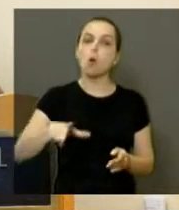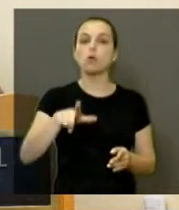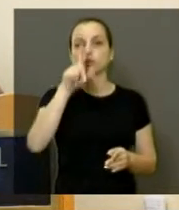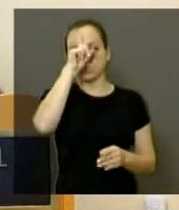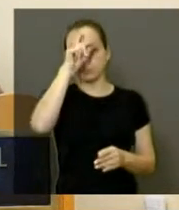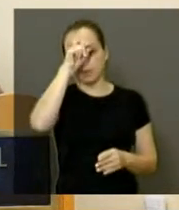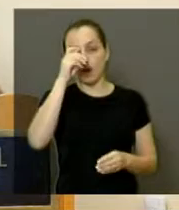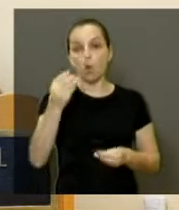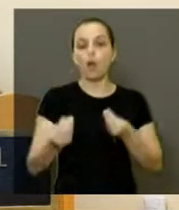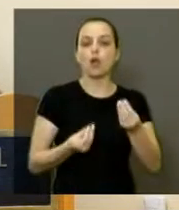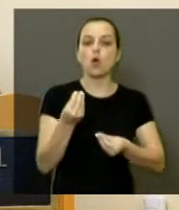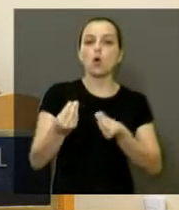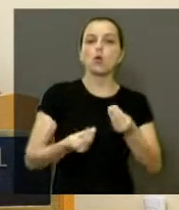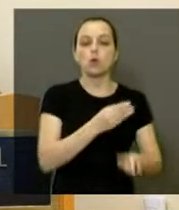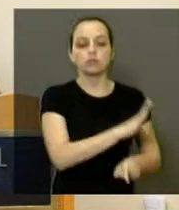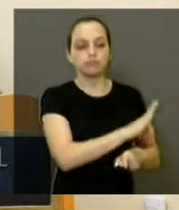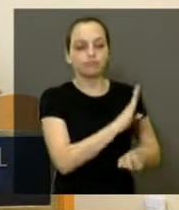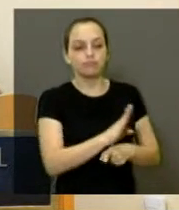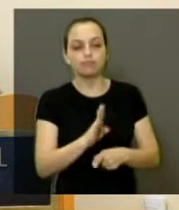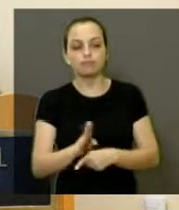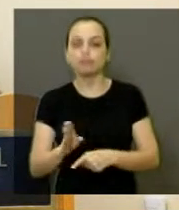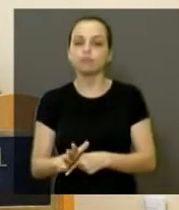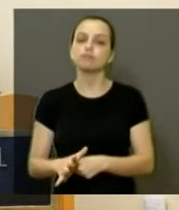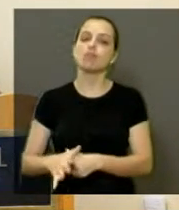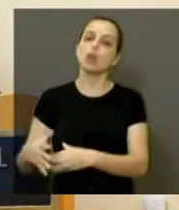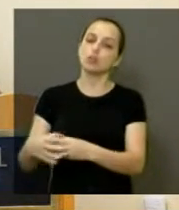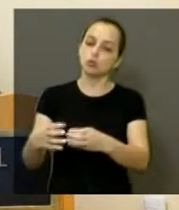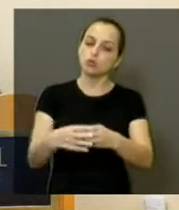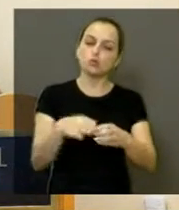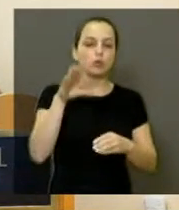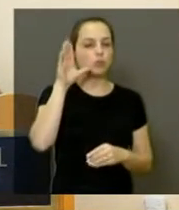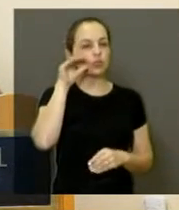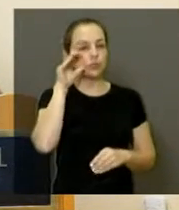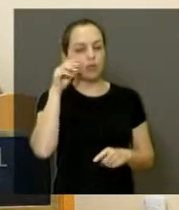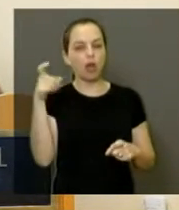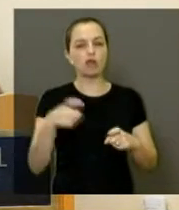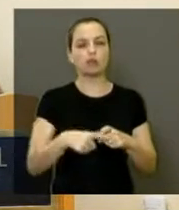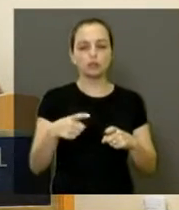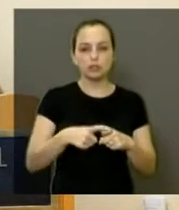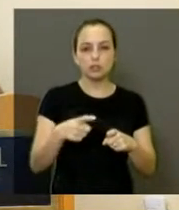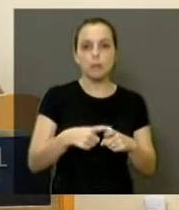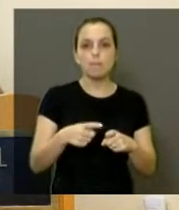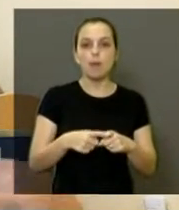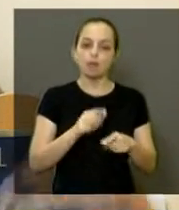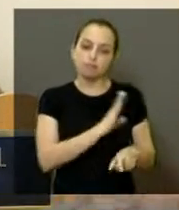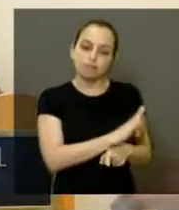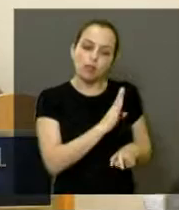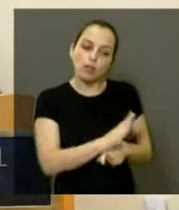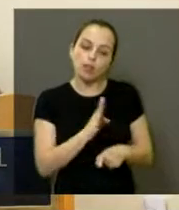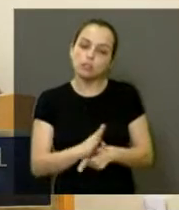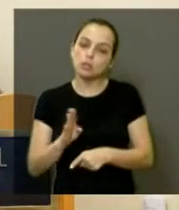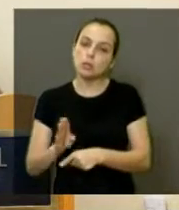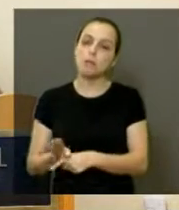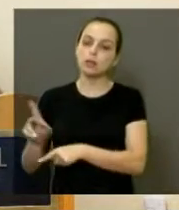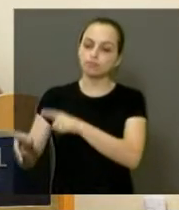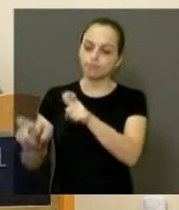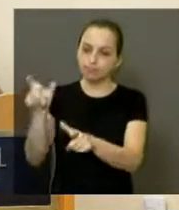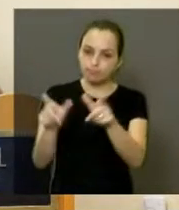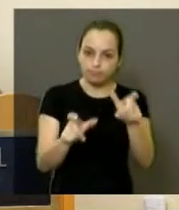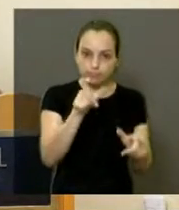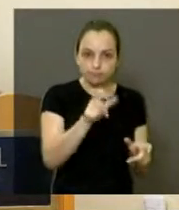o engajamento do seu corpo clínico, incluindo médicos e funcionários, no atendimento dos funcionários. É